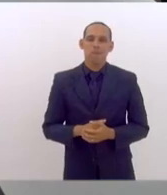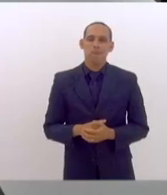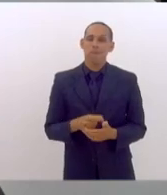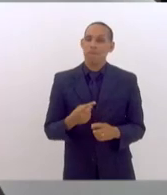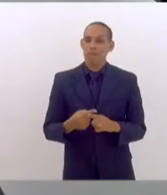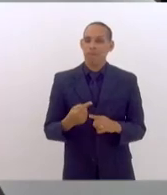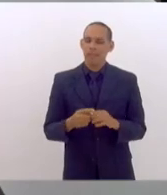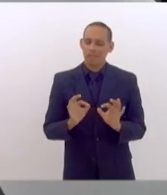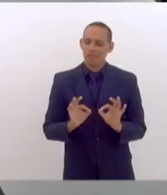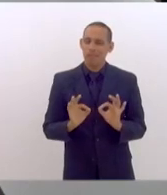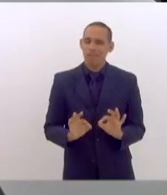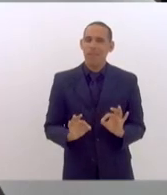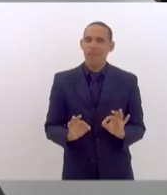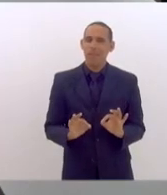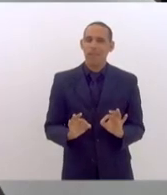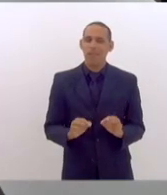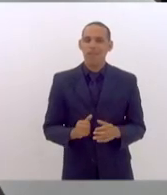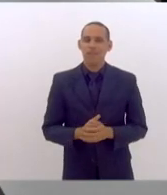seguramente